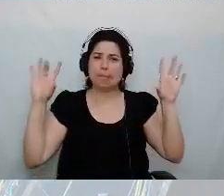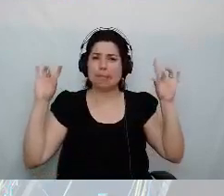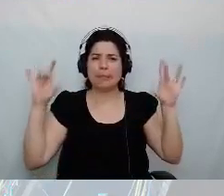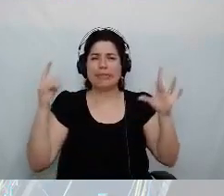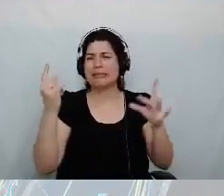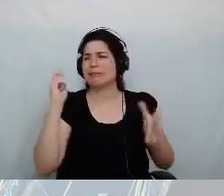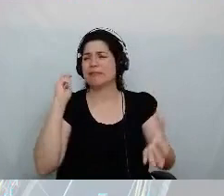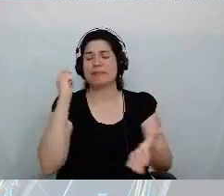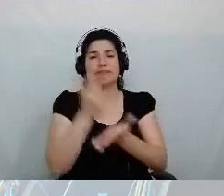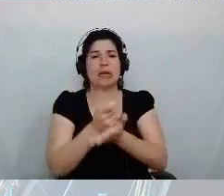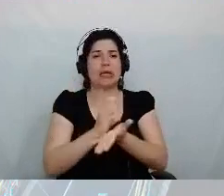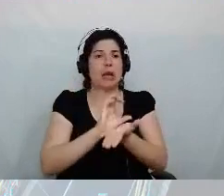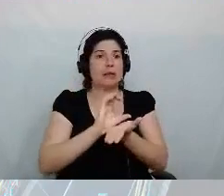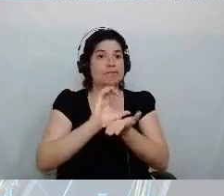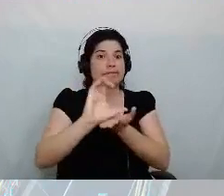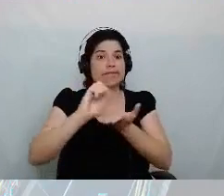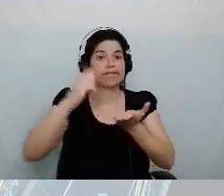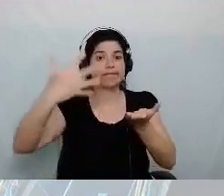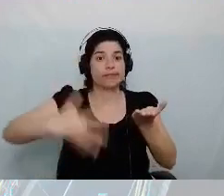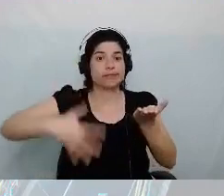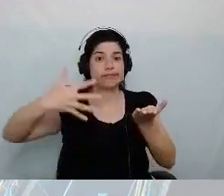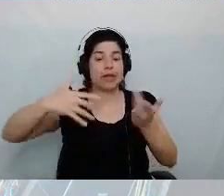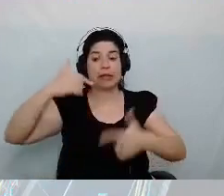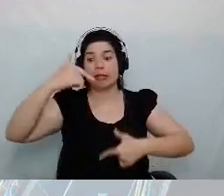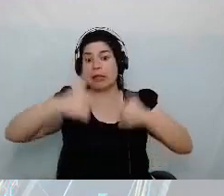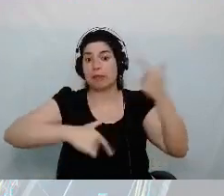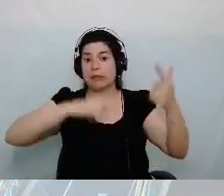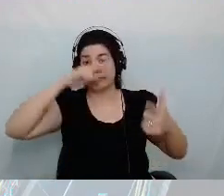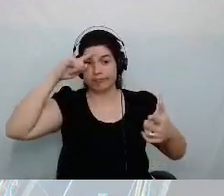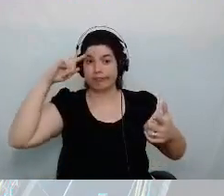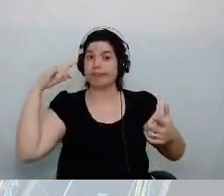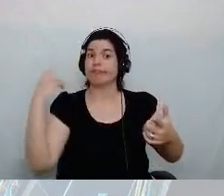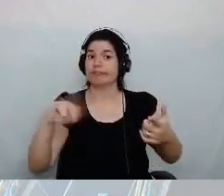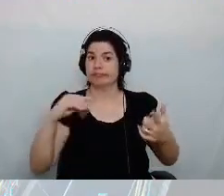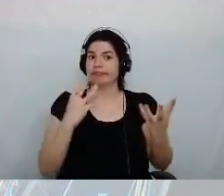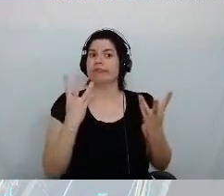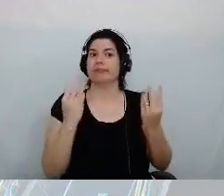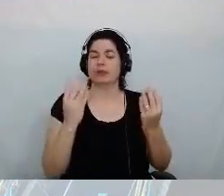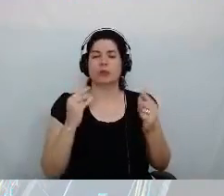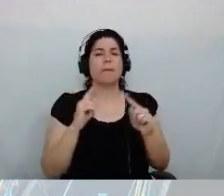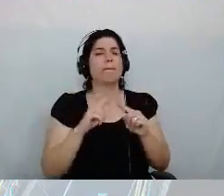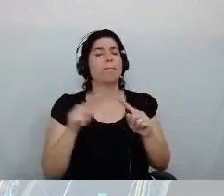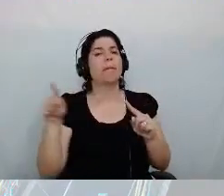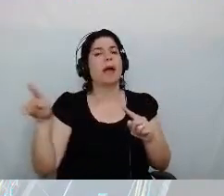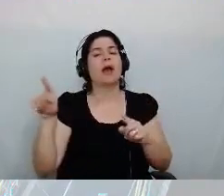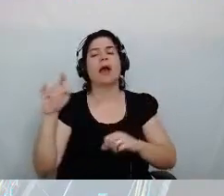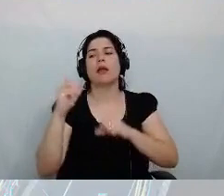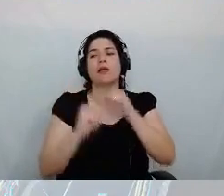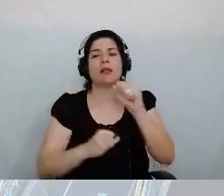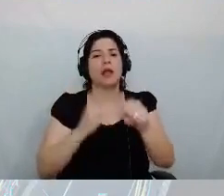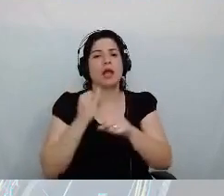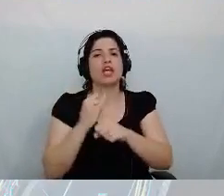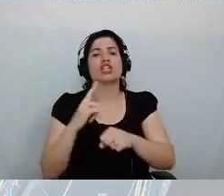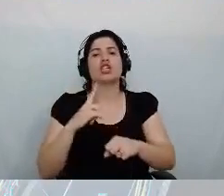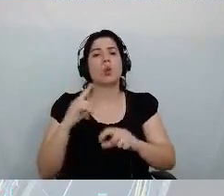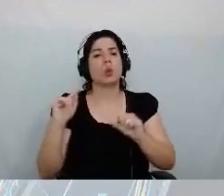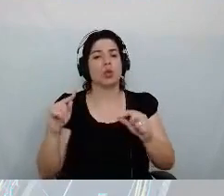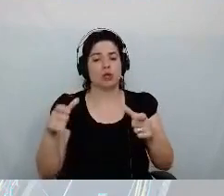fortuna naquilo lá. Trabalhei muito para ter ele. Porém, o provedor de internet tinha o quê? Um modem